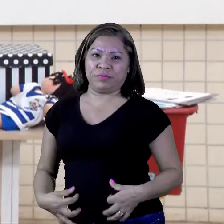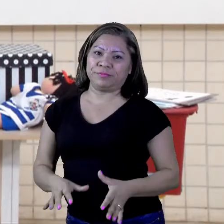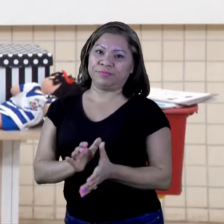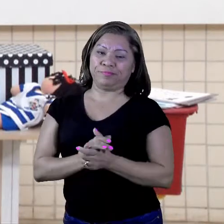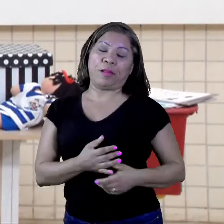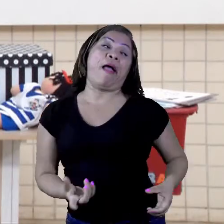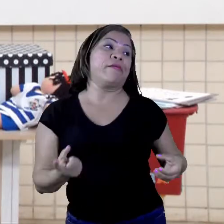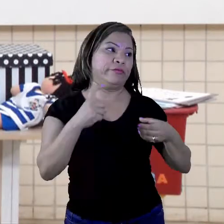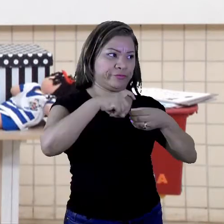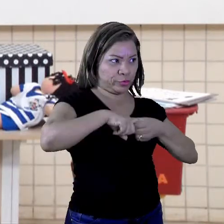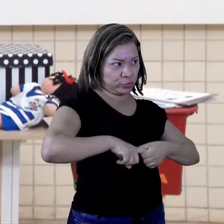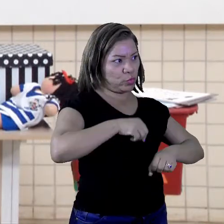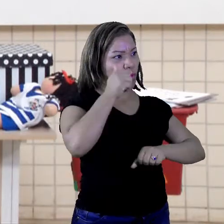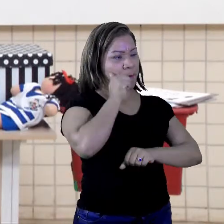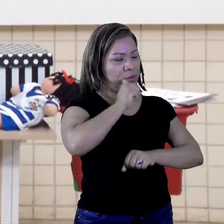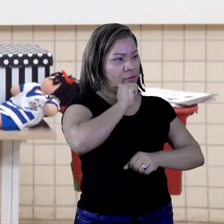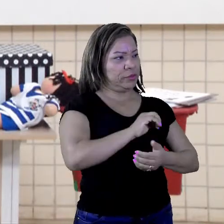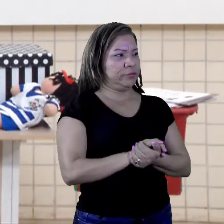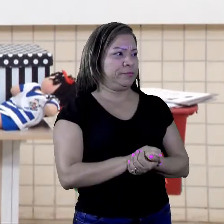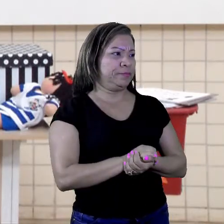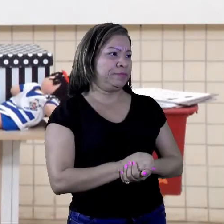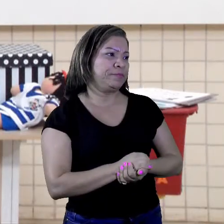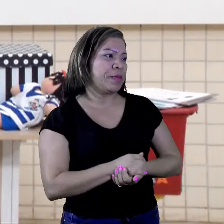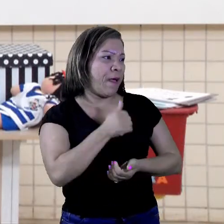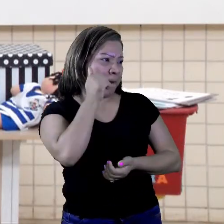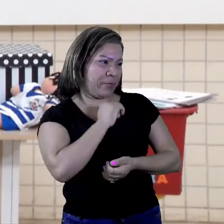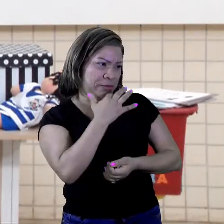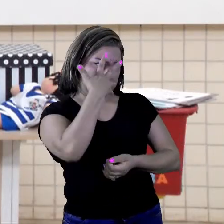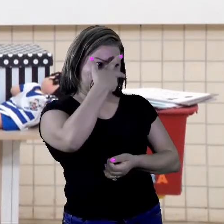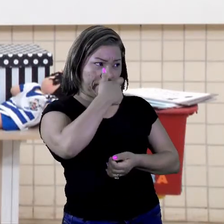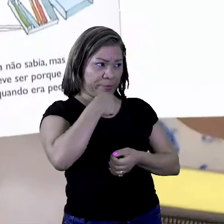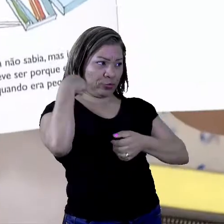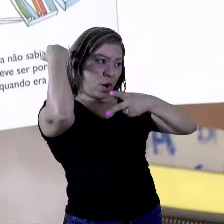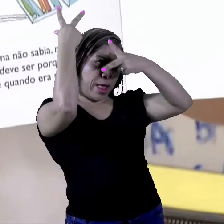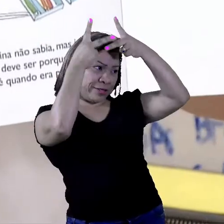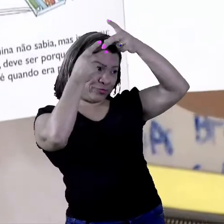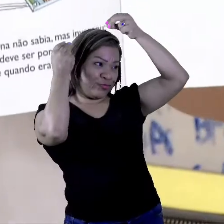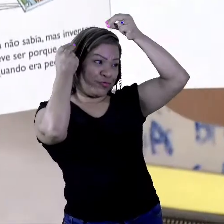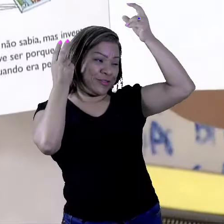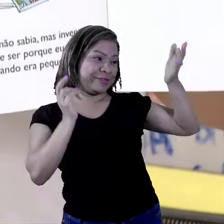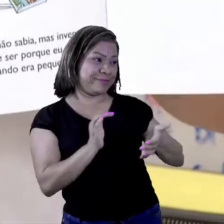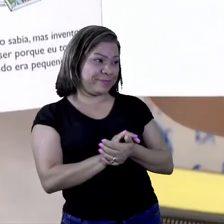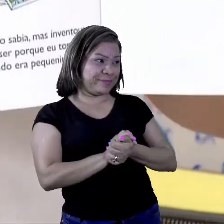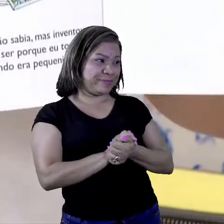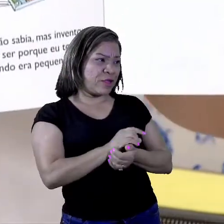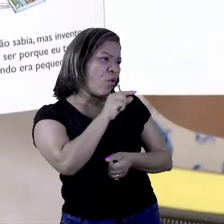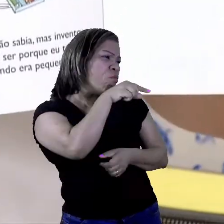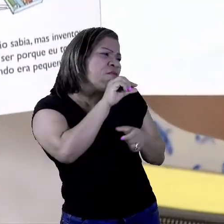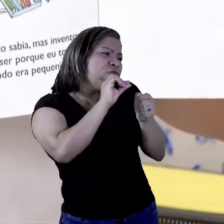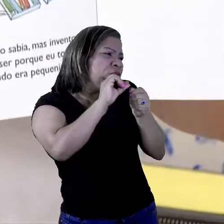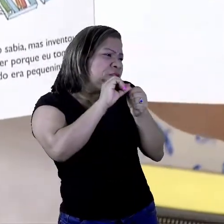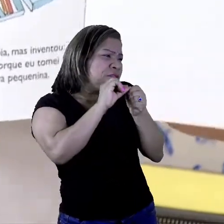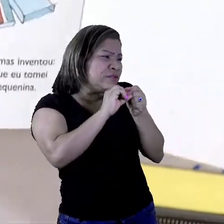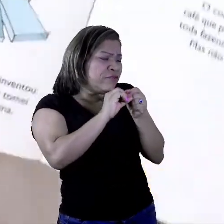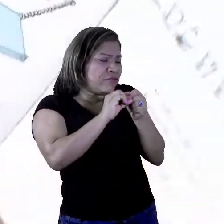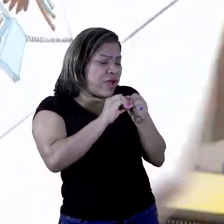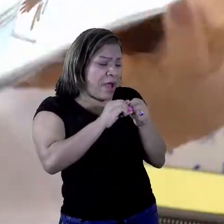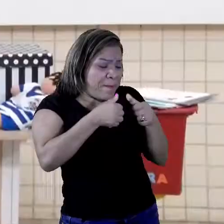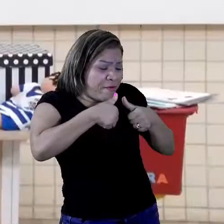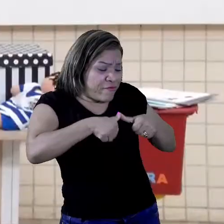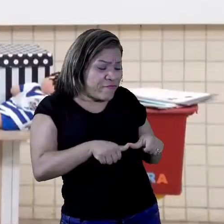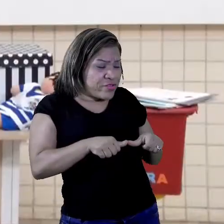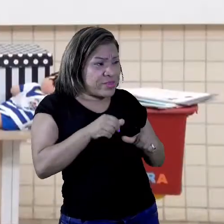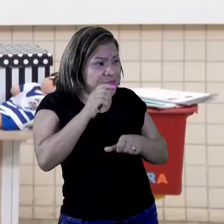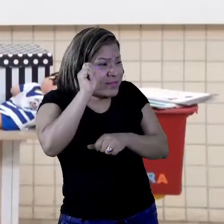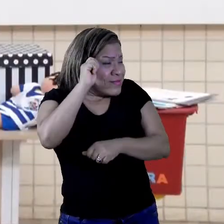menina e perguntou novamente, menina bonita do laço de fita, o que você faz para ficar tão pretinha? A